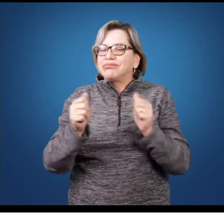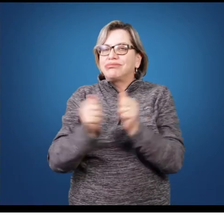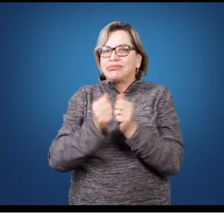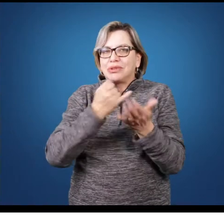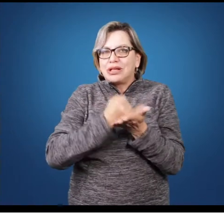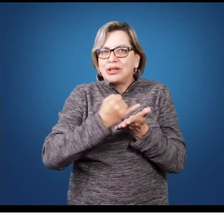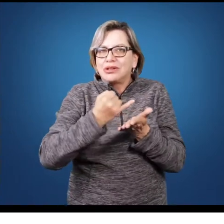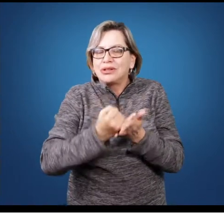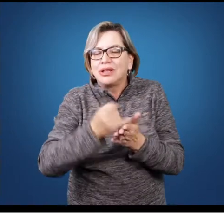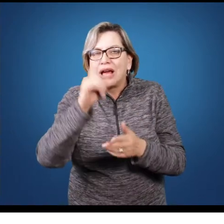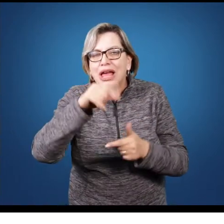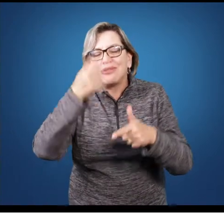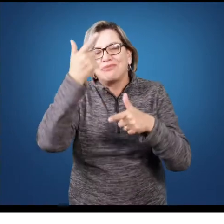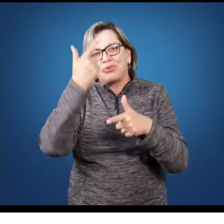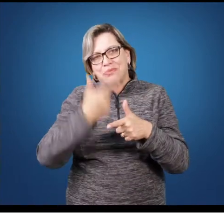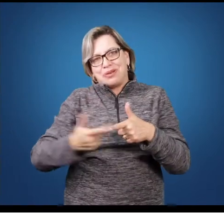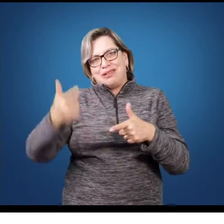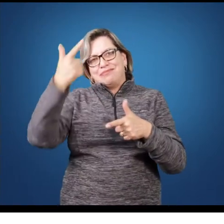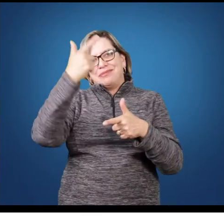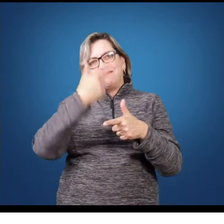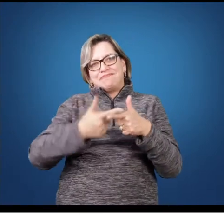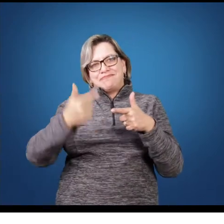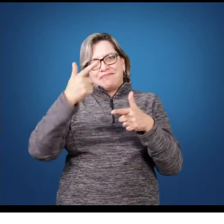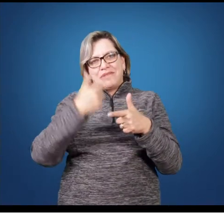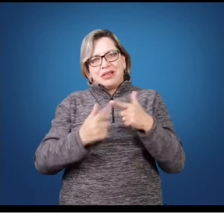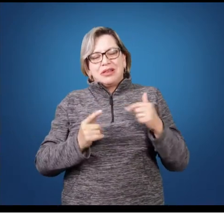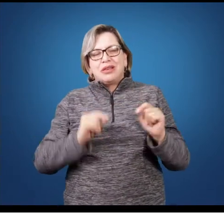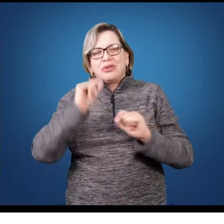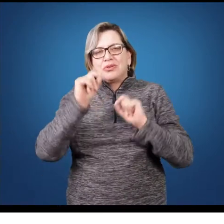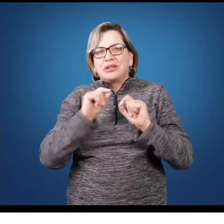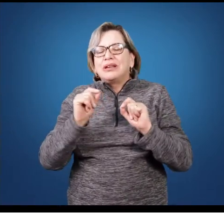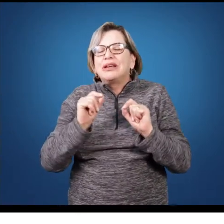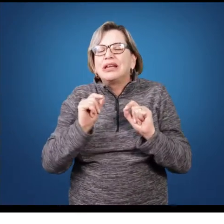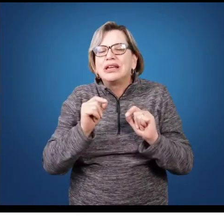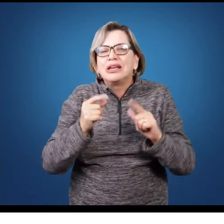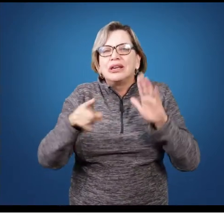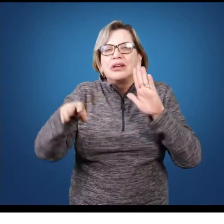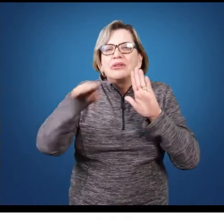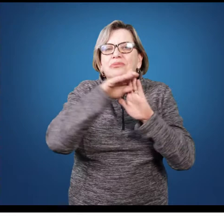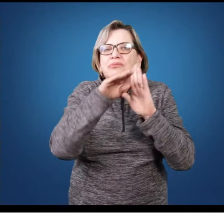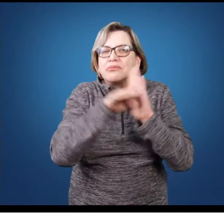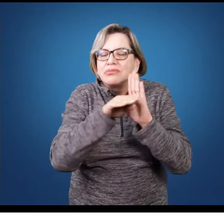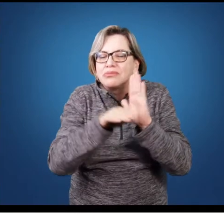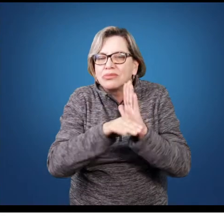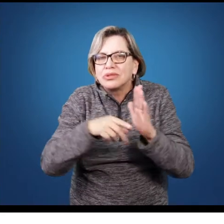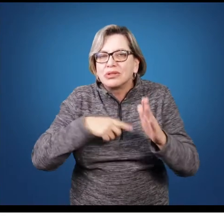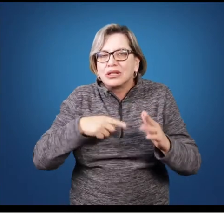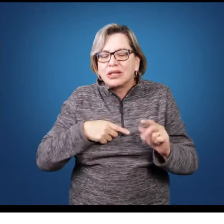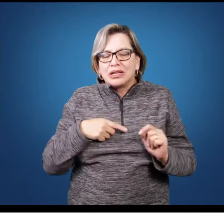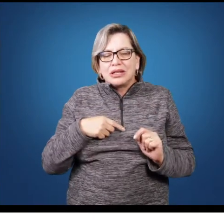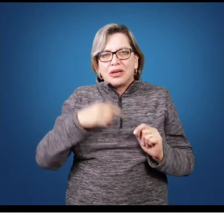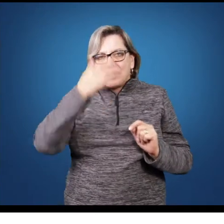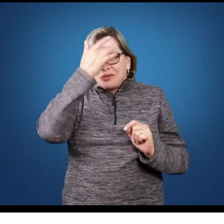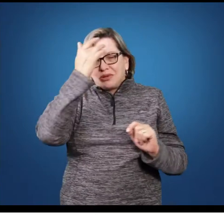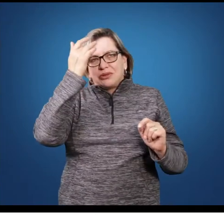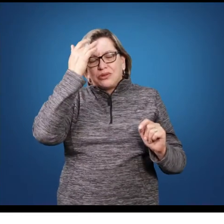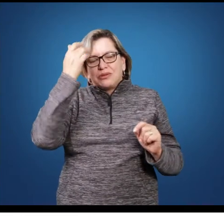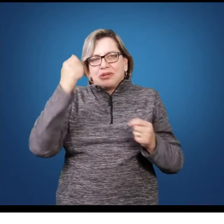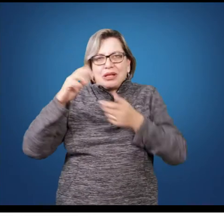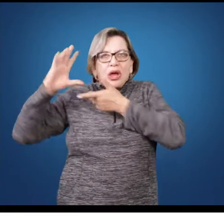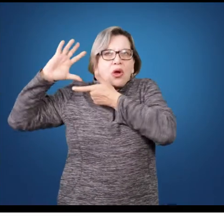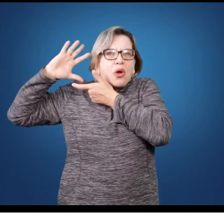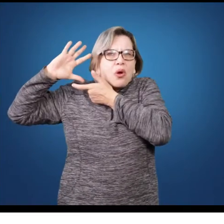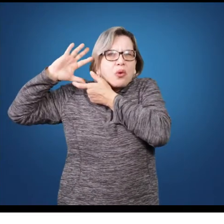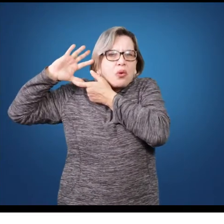a problematização, é o problema do projeto de pesquisa. Então, o autor, ele deve